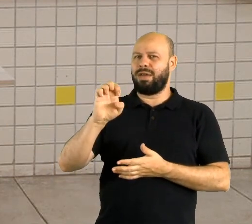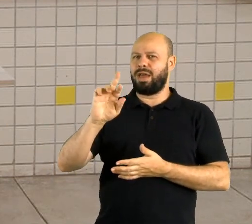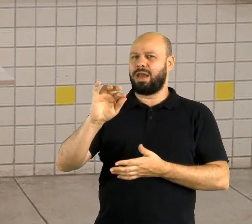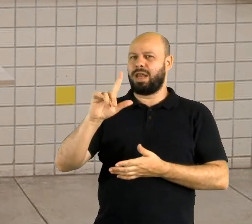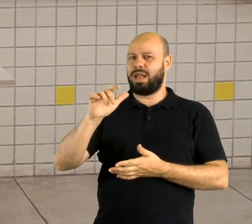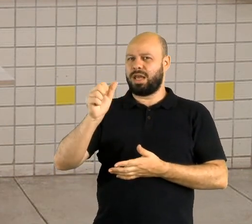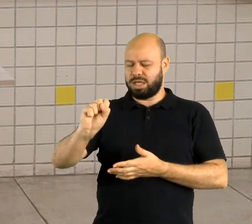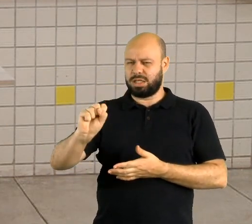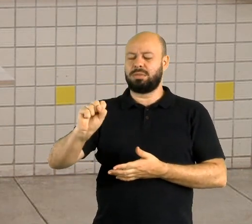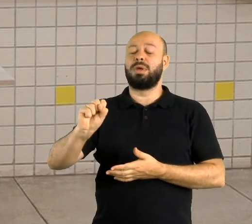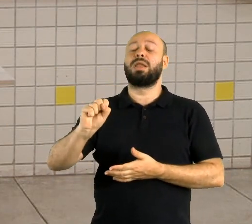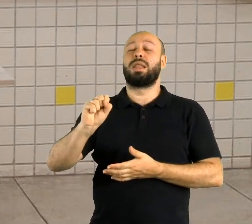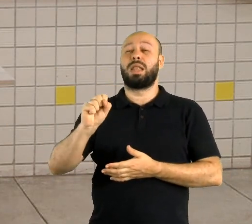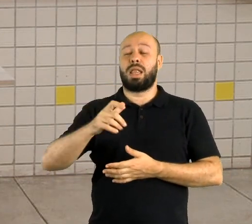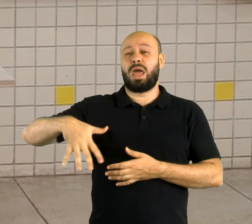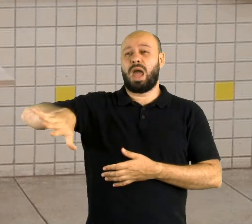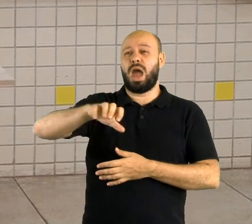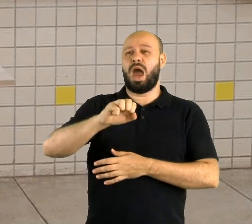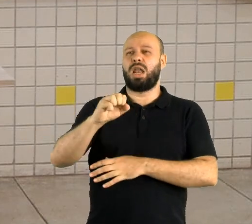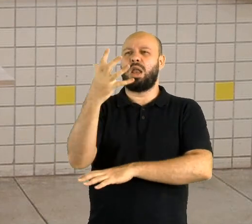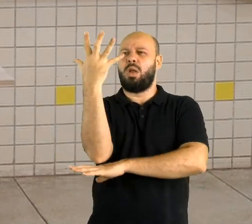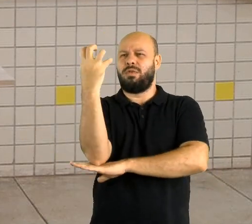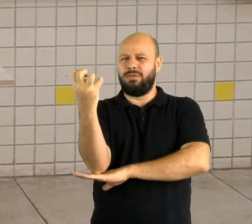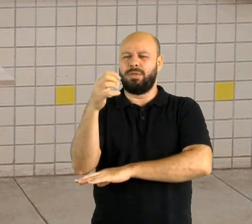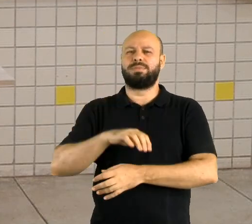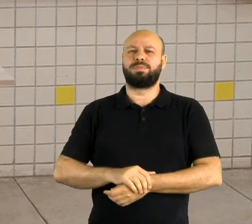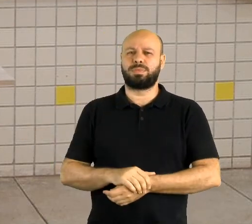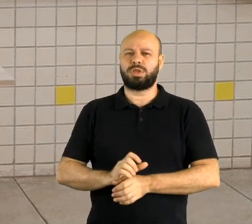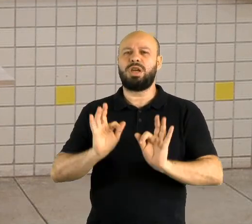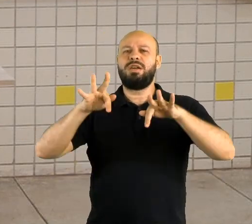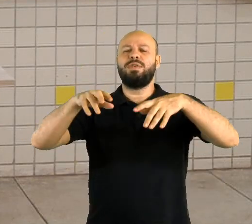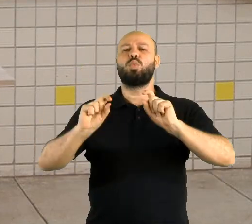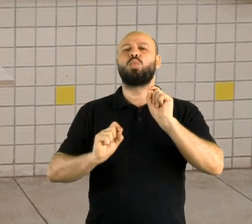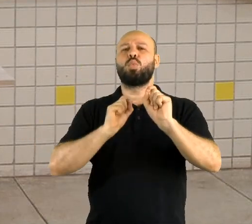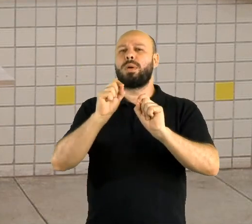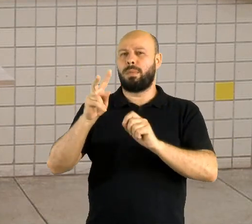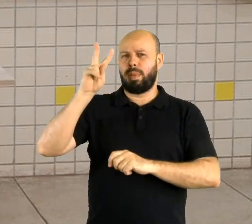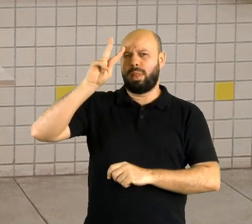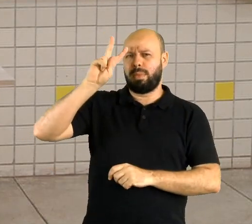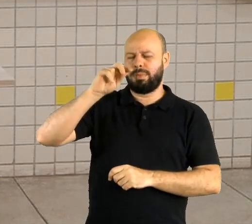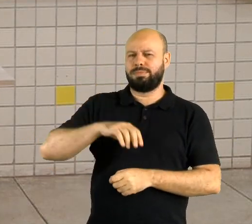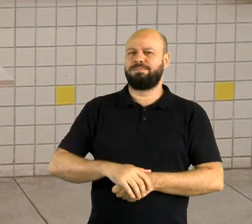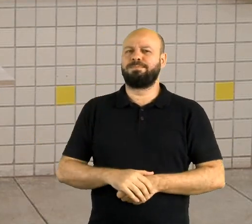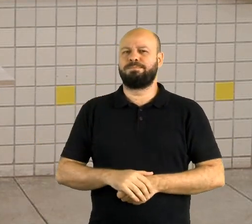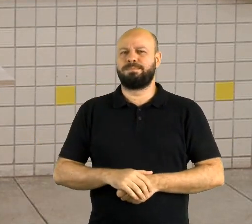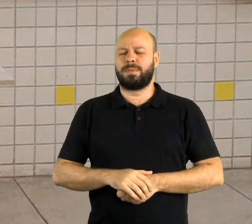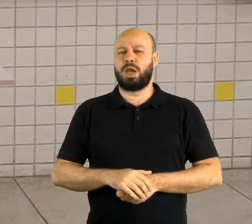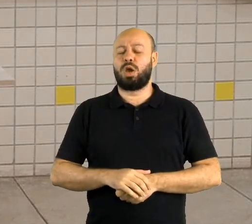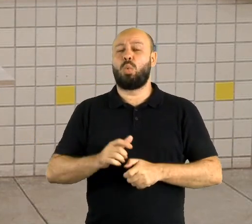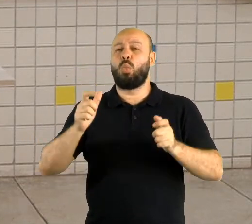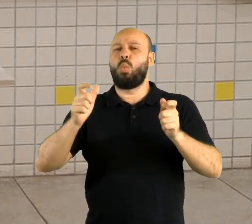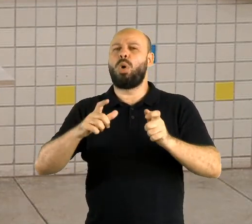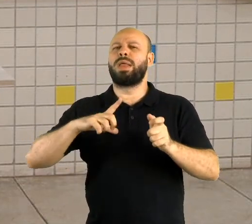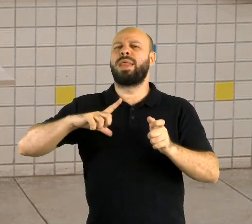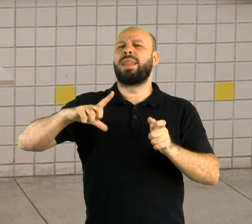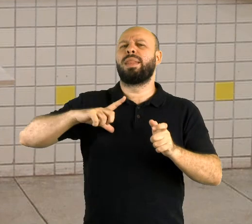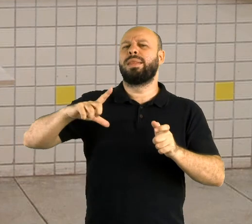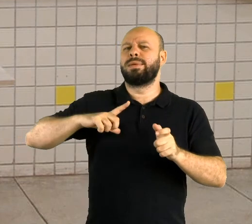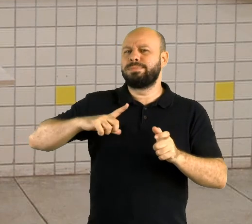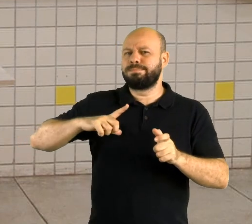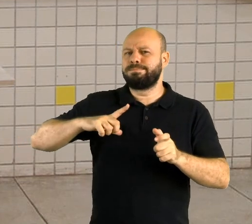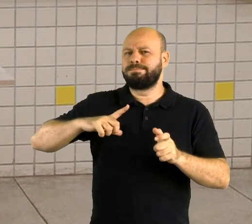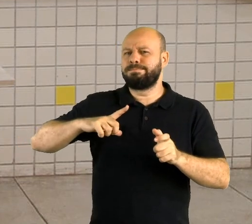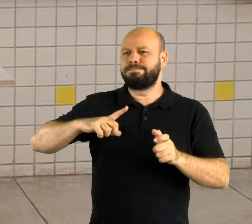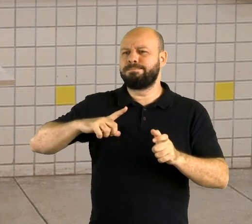tem na região do Cerrado. E para finalizar, lembre-se, aonde tem